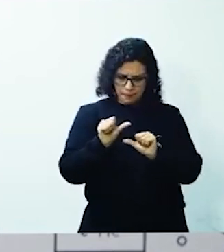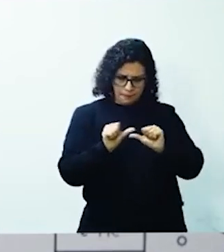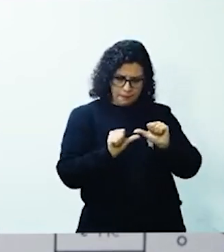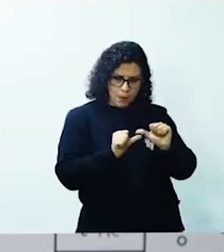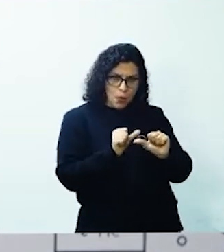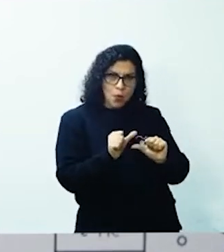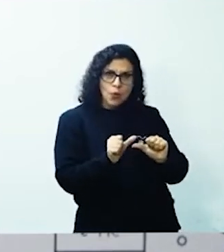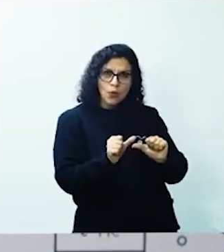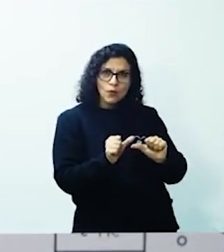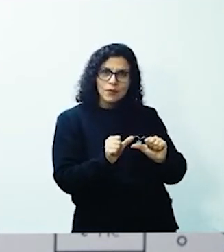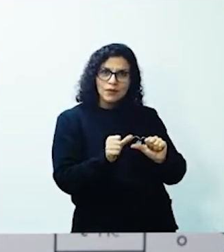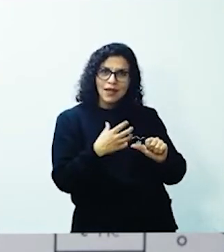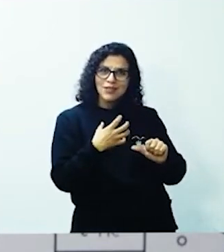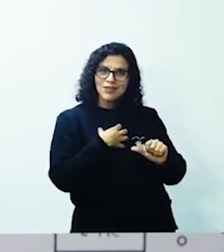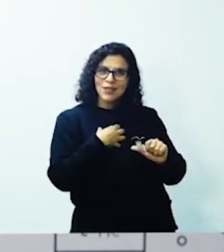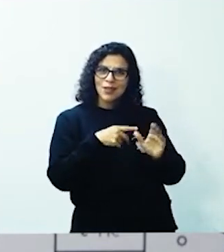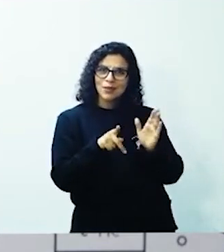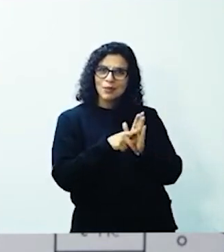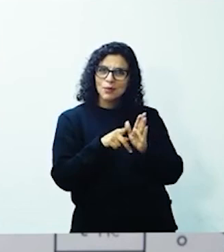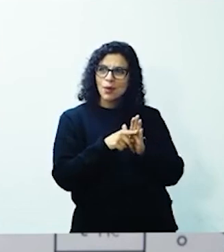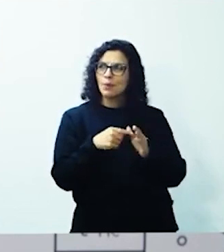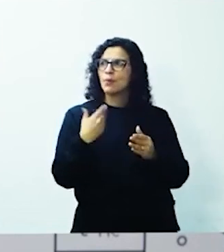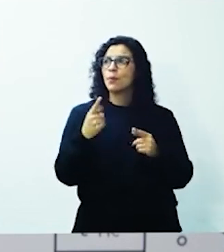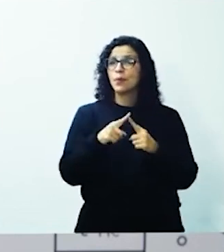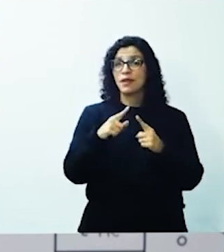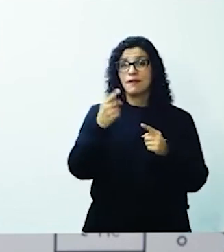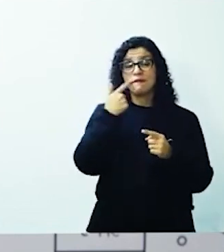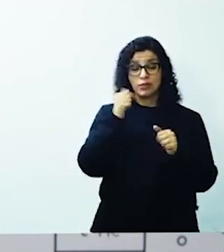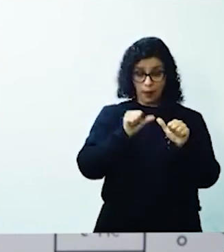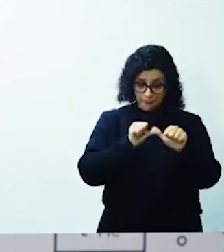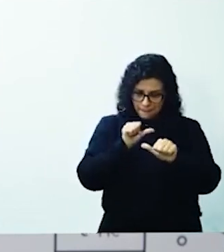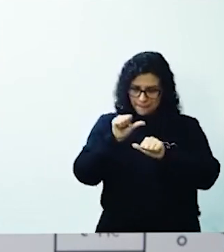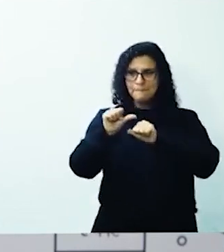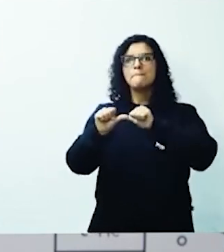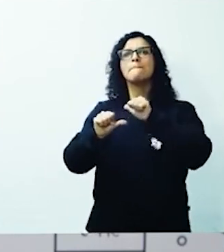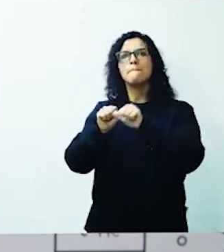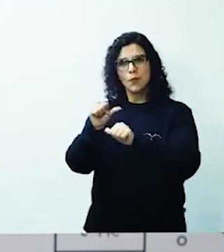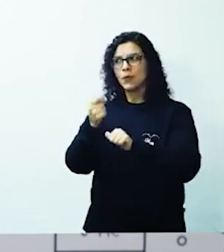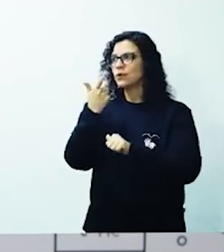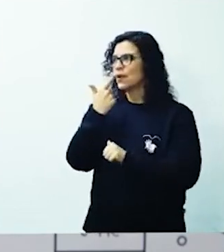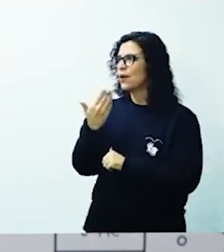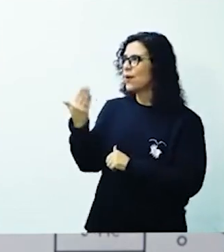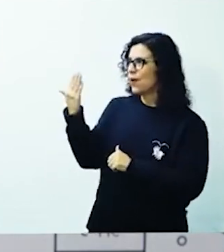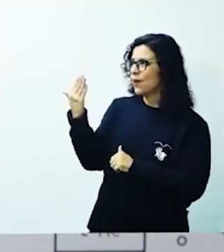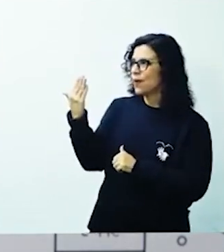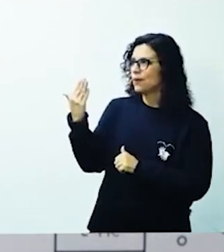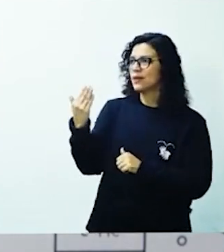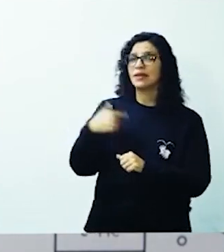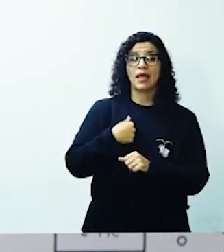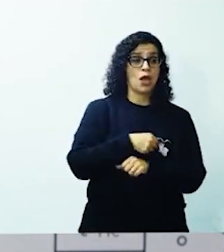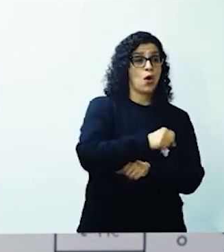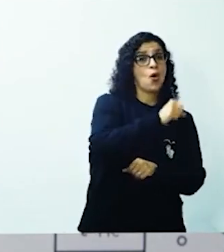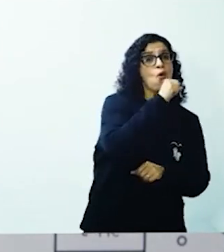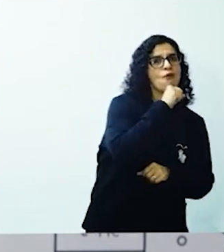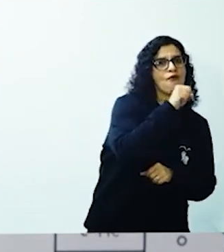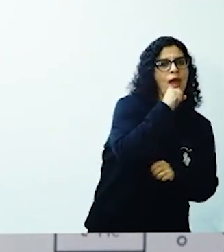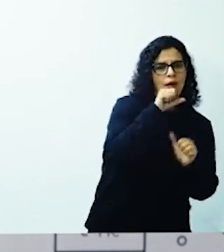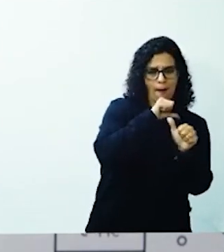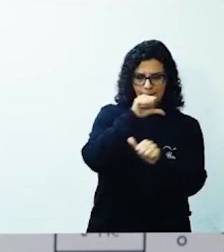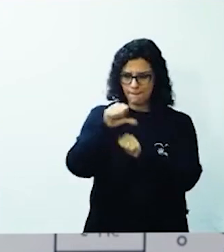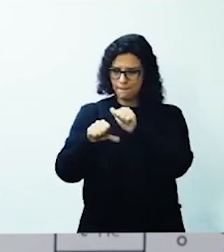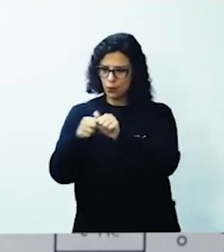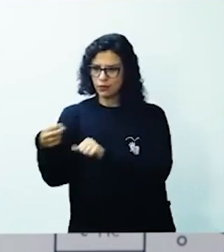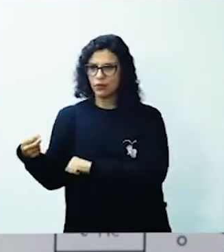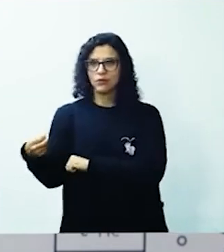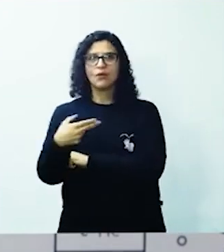transformação dessas palavras, né? Porque transforma, olha só, transforma o velho em